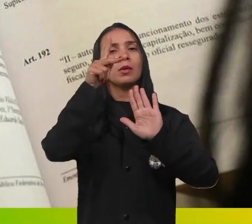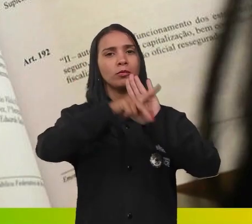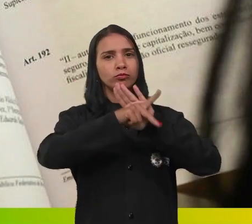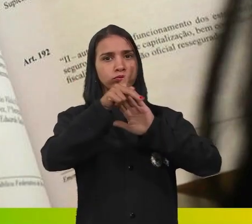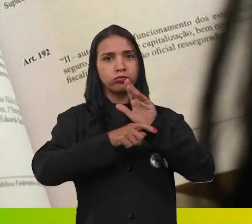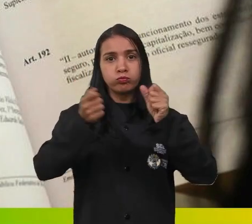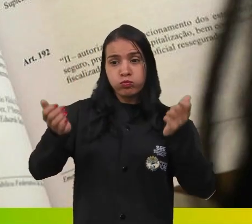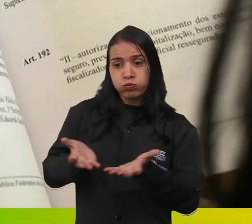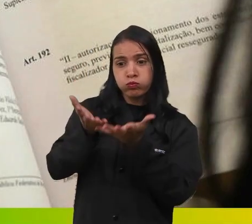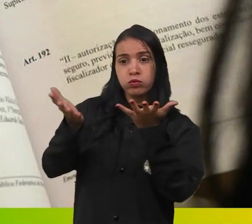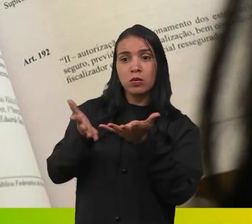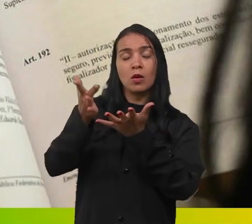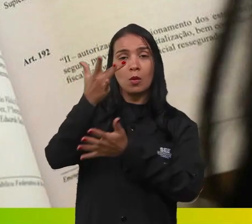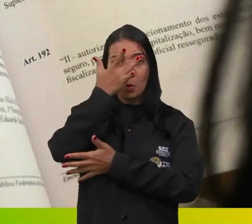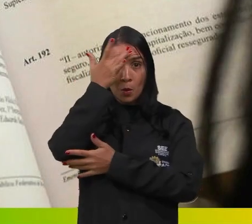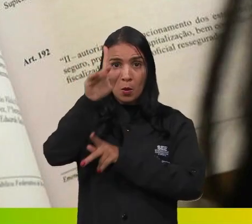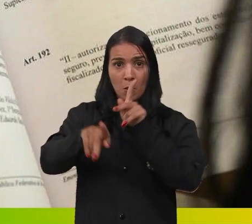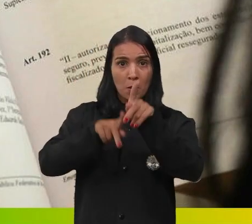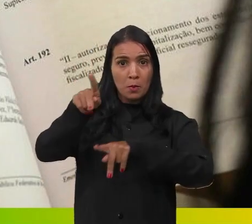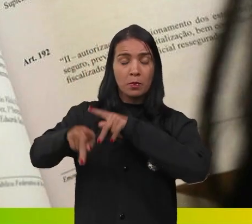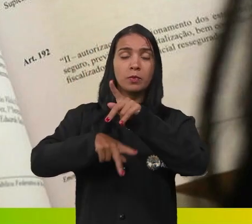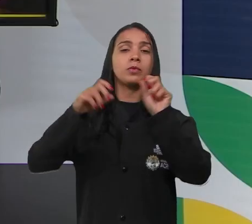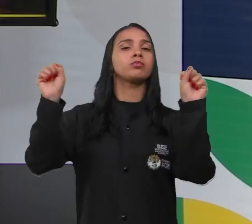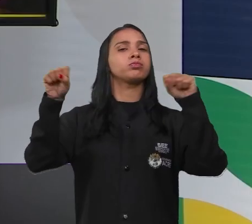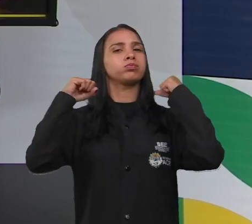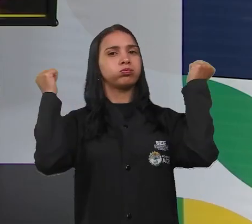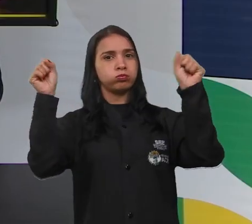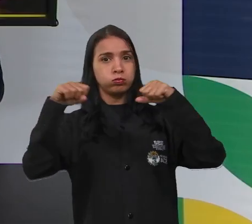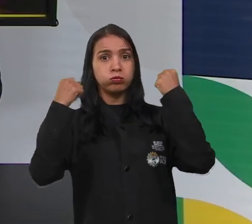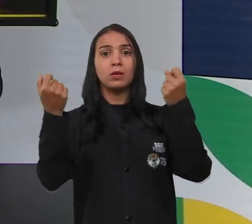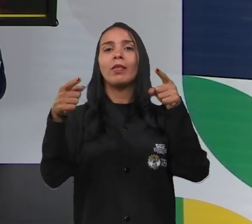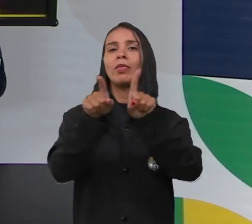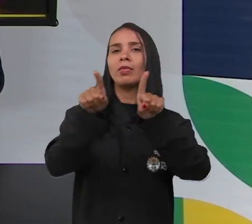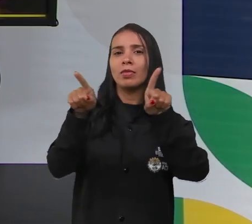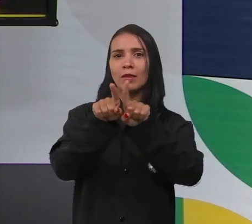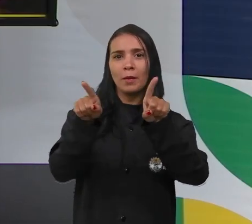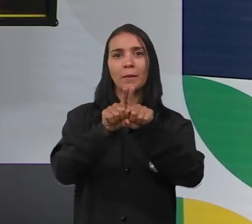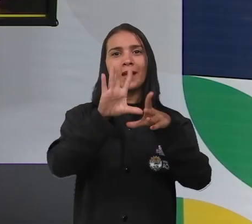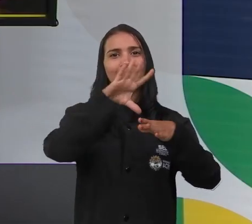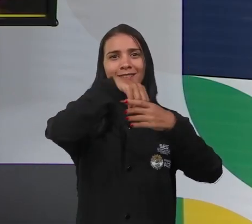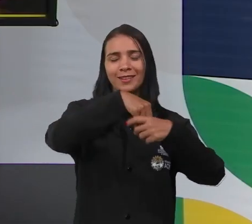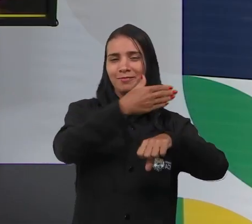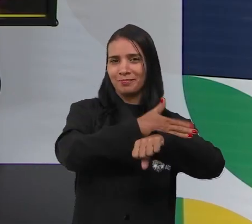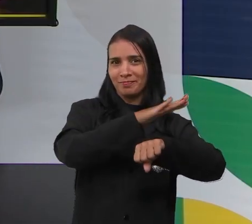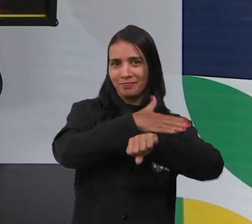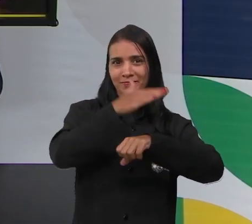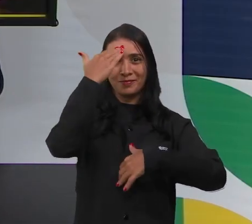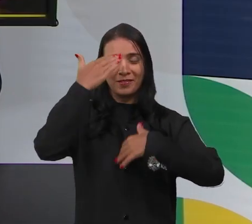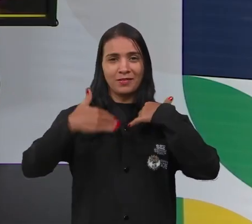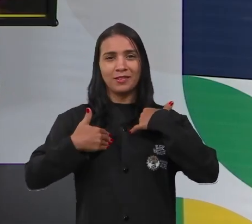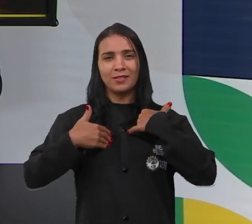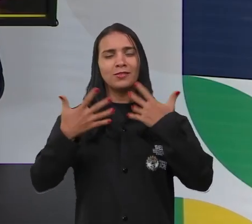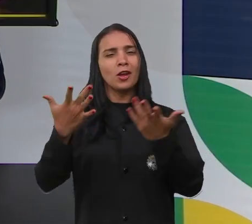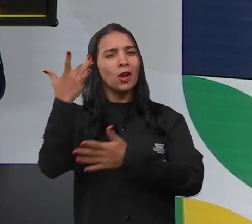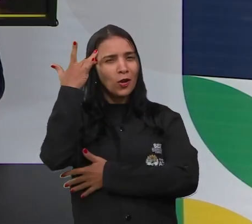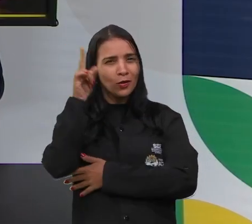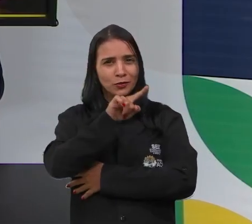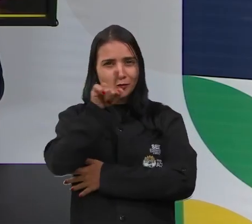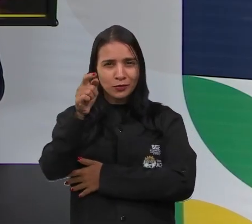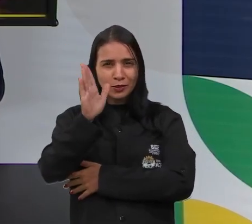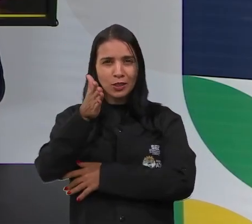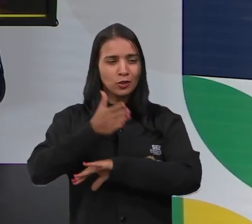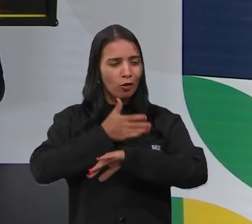democratizar o acesso às práticas corporais. Provavelmente, aí no seu bairro, você já deve ter visto aquelas